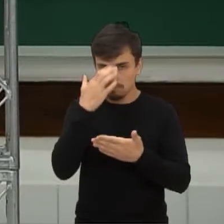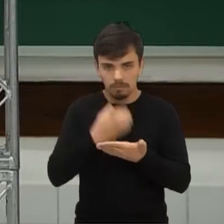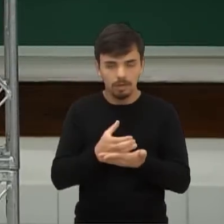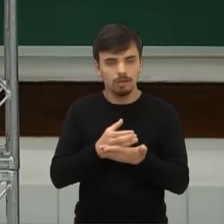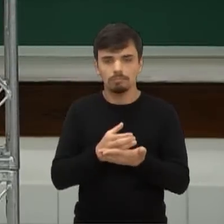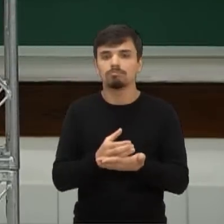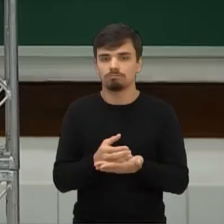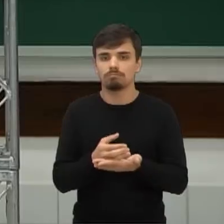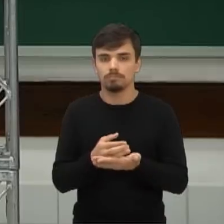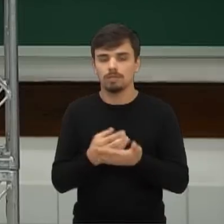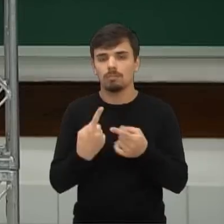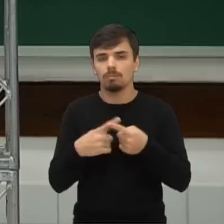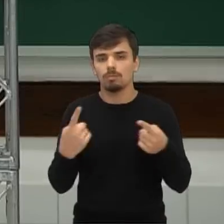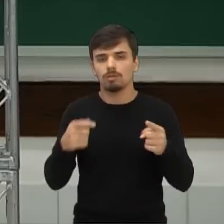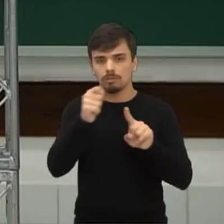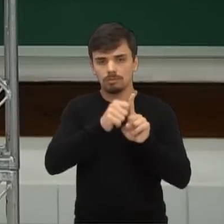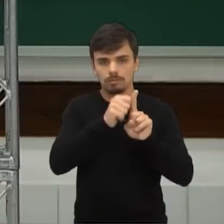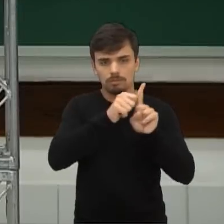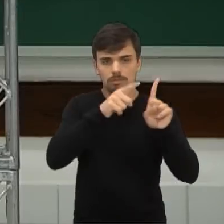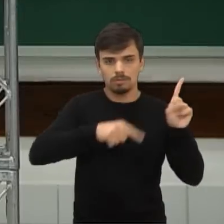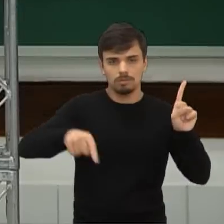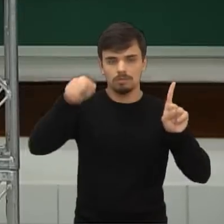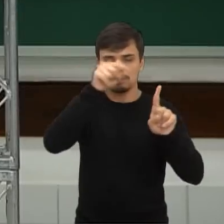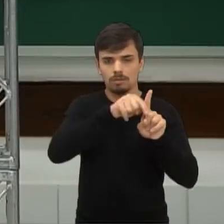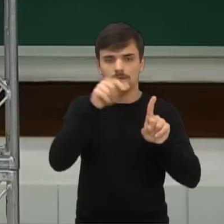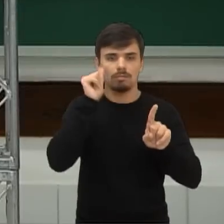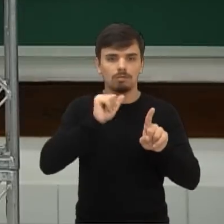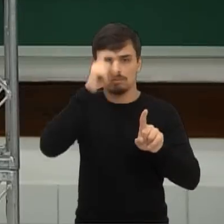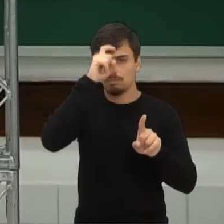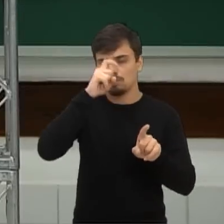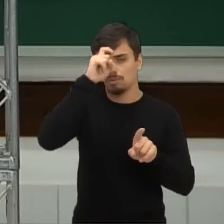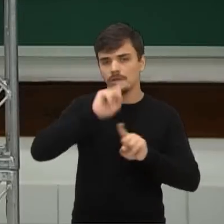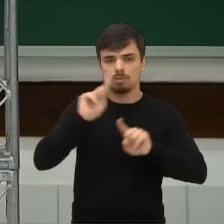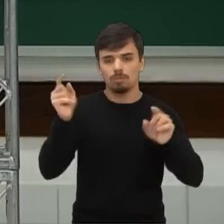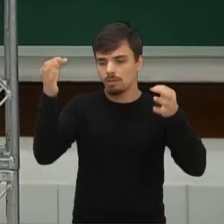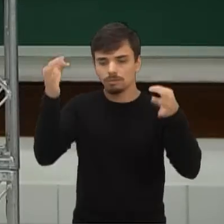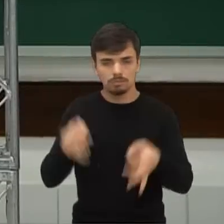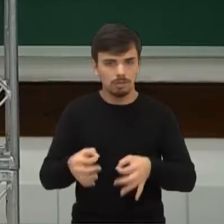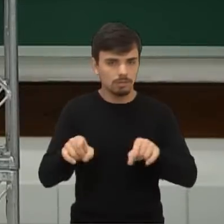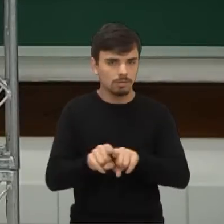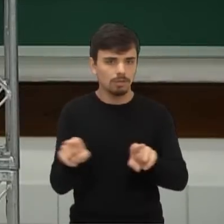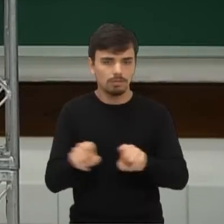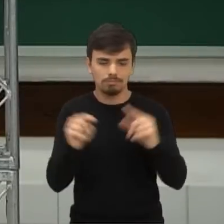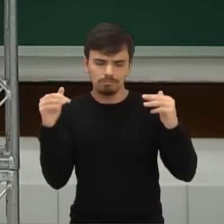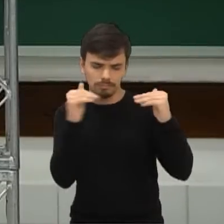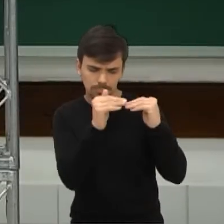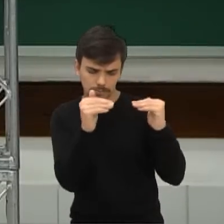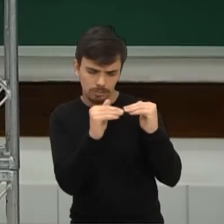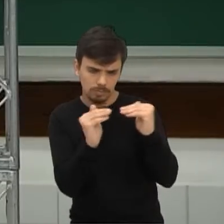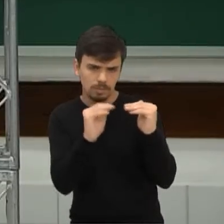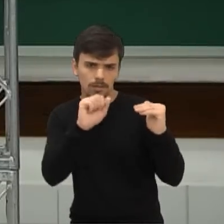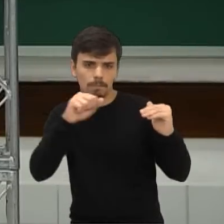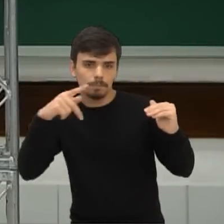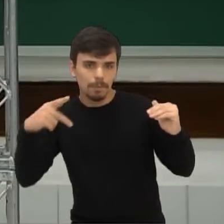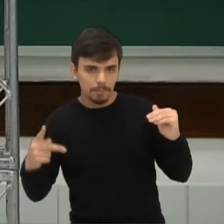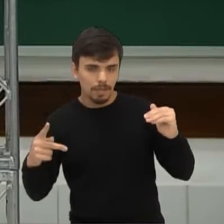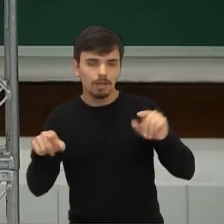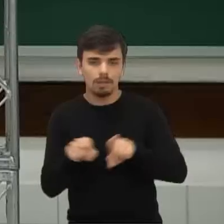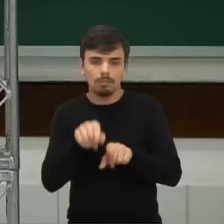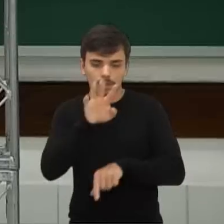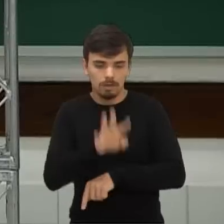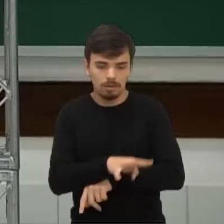menstrual da maioria das mulheres não é perfeitamente regulado e muitas vezes não bate com o aplicativo ou com o